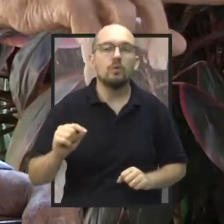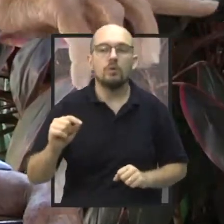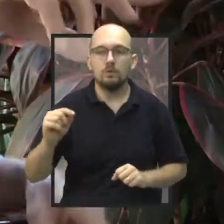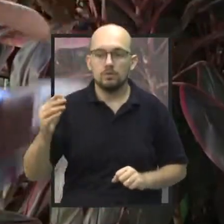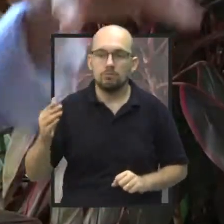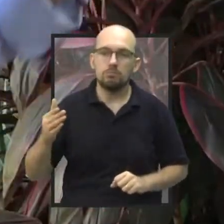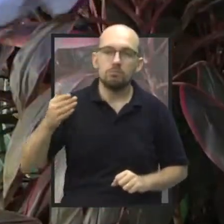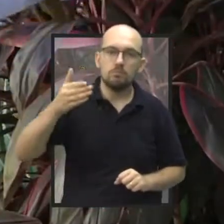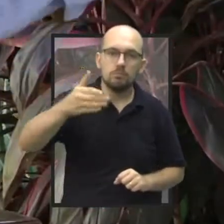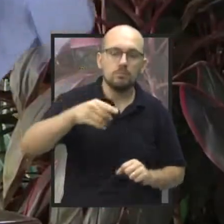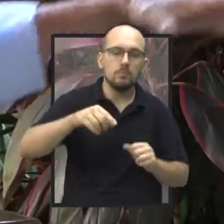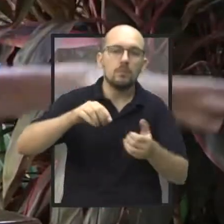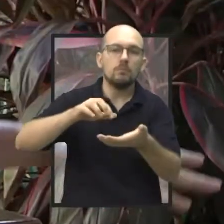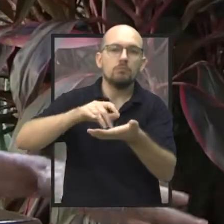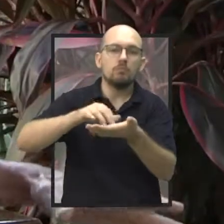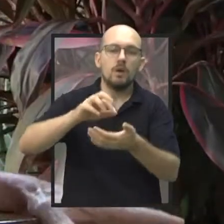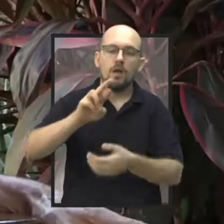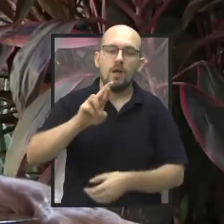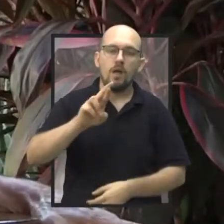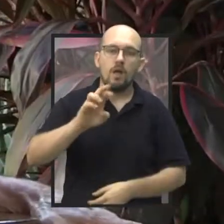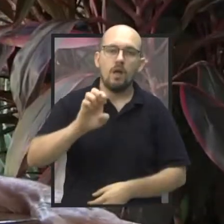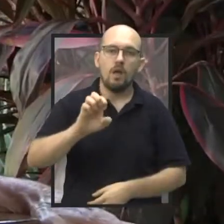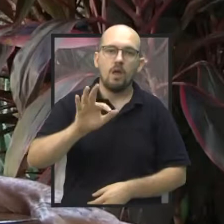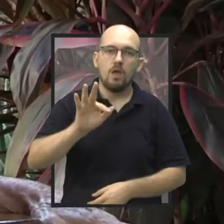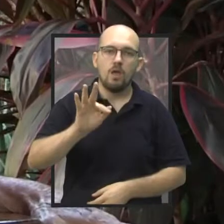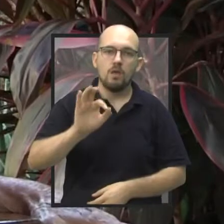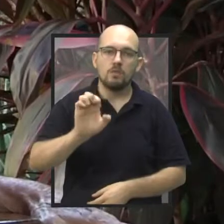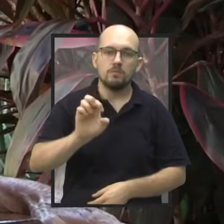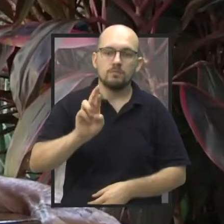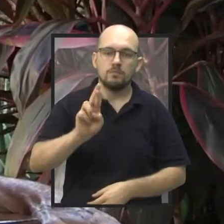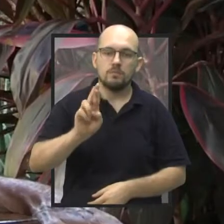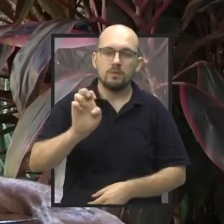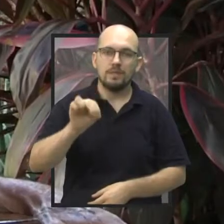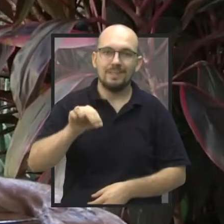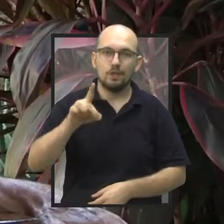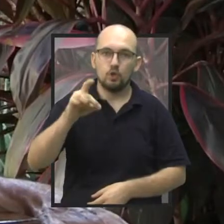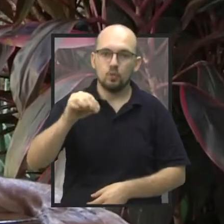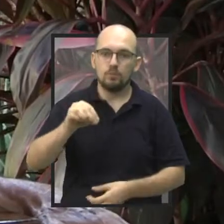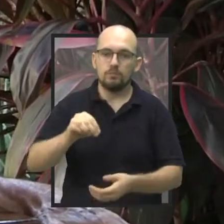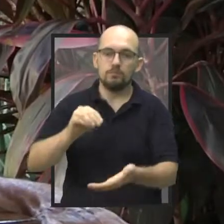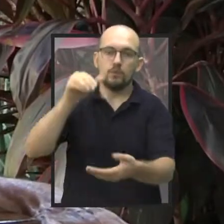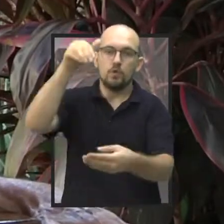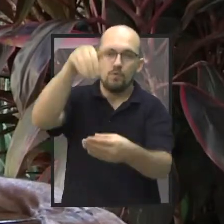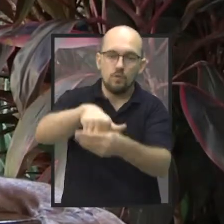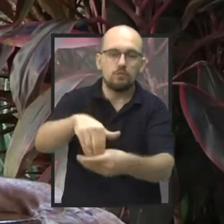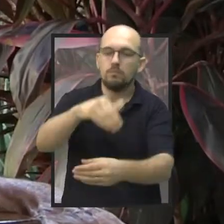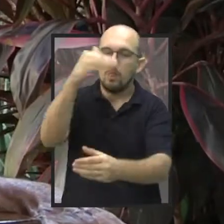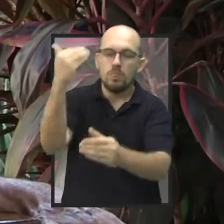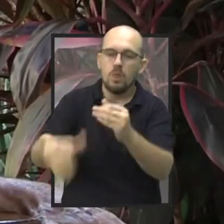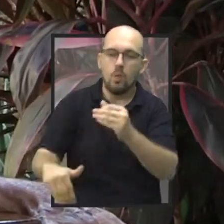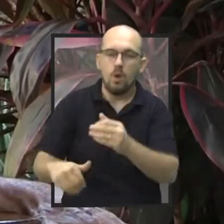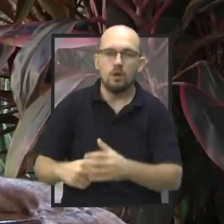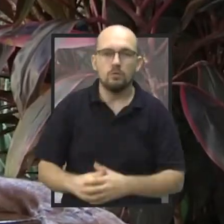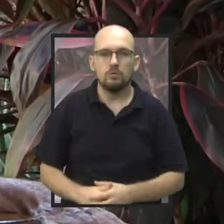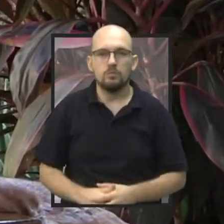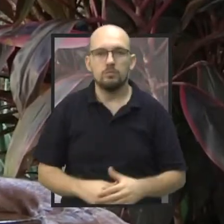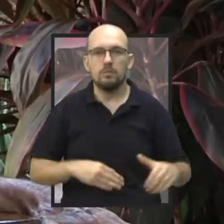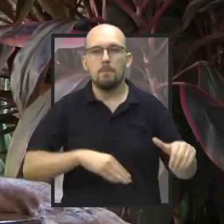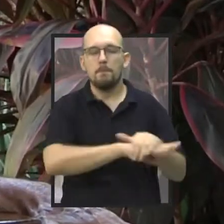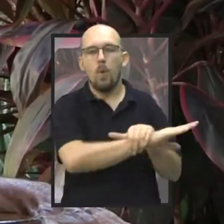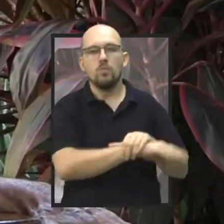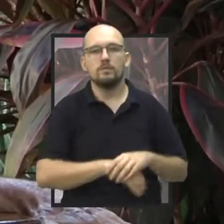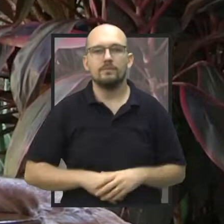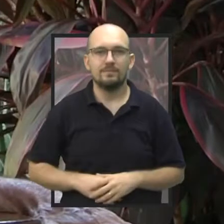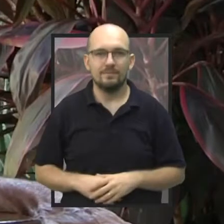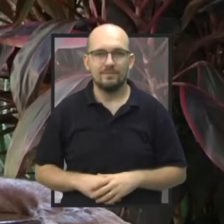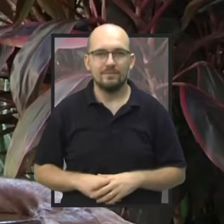através de um referendo do povo, dizer: não concordo com isso, vai para o arquivo. Então